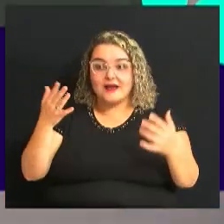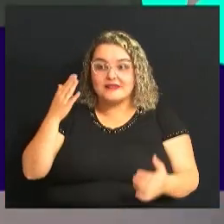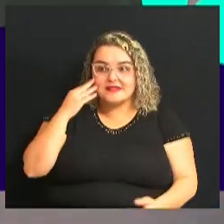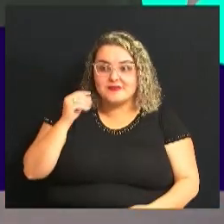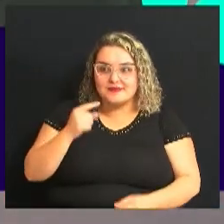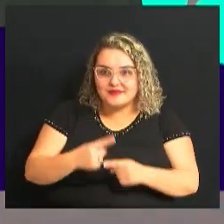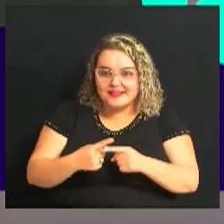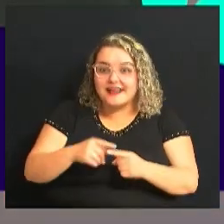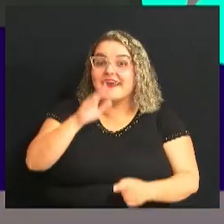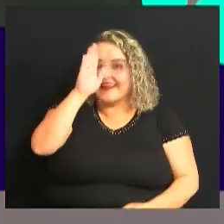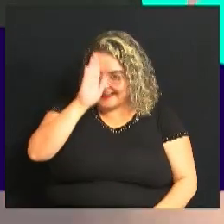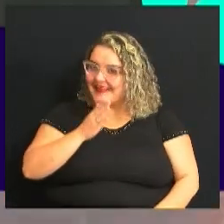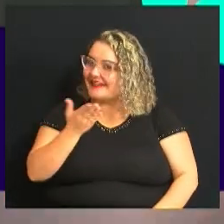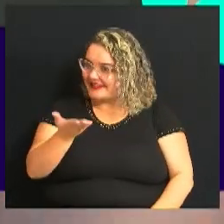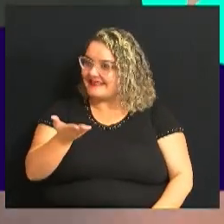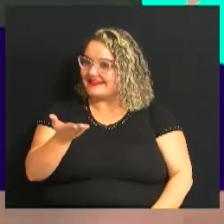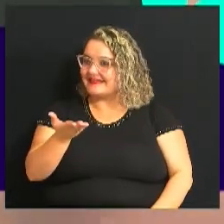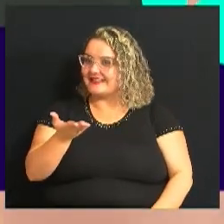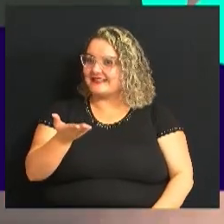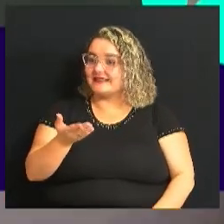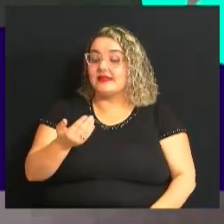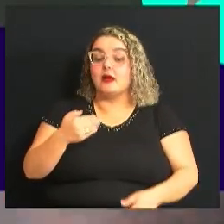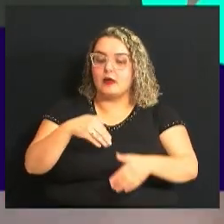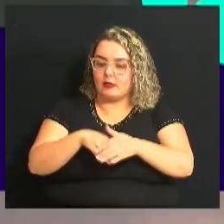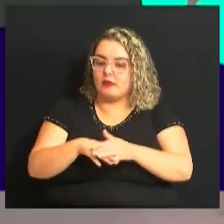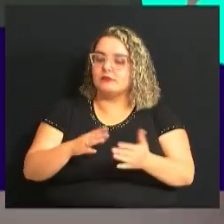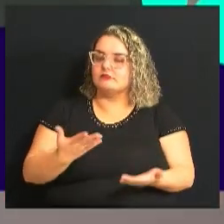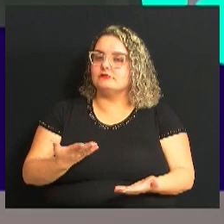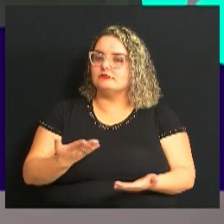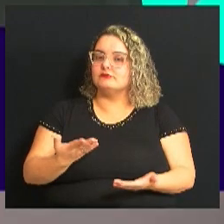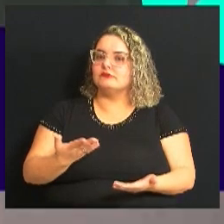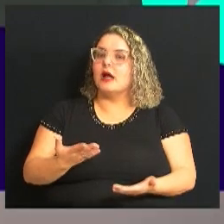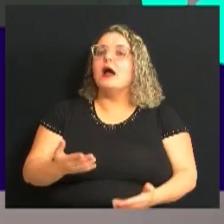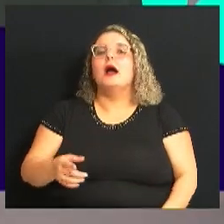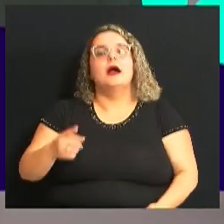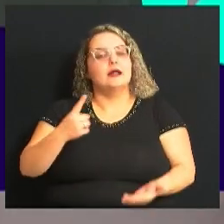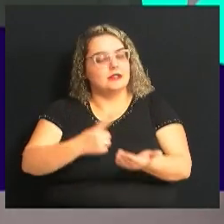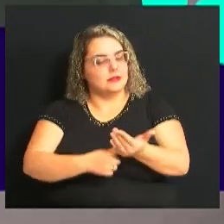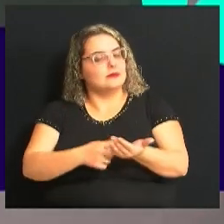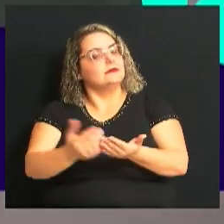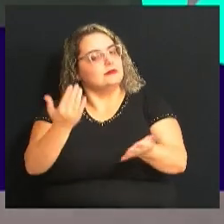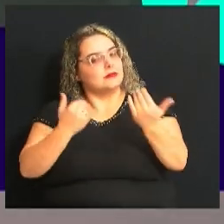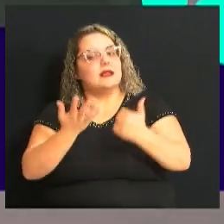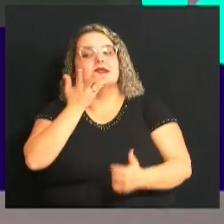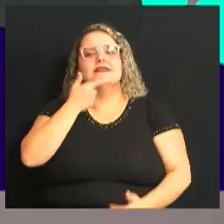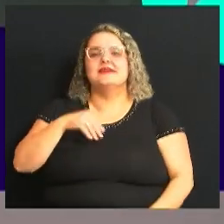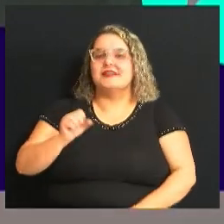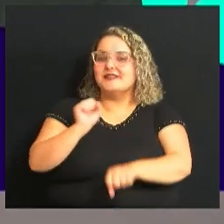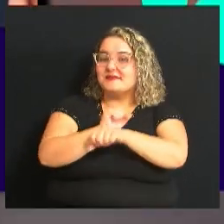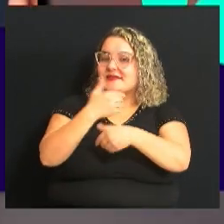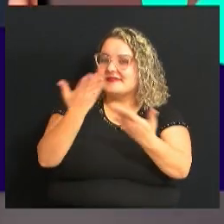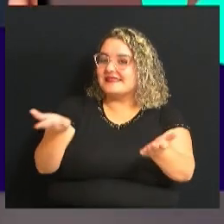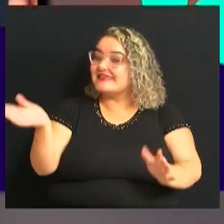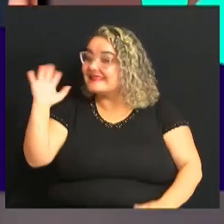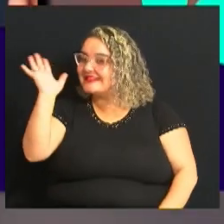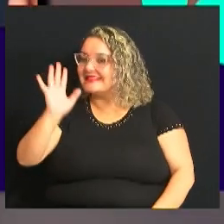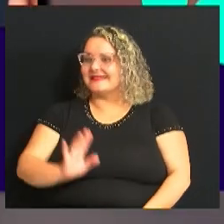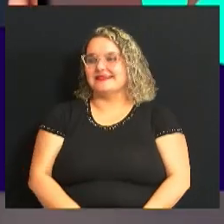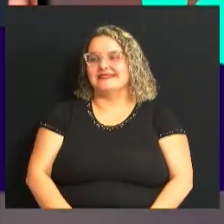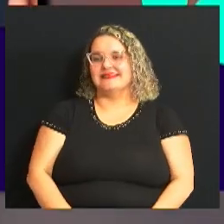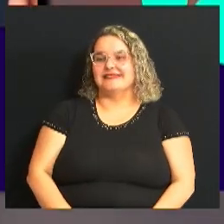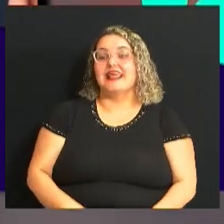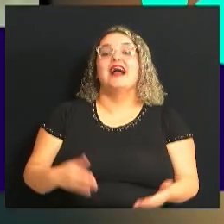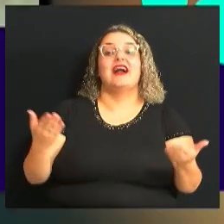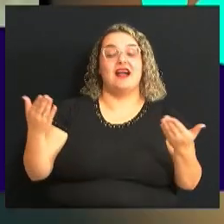gratuito. Então, ó, reserva aí na agenda, traga as crianças, porque eu espero vocês lá, hein? Até mais! Agora vamos